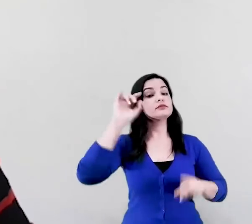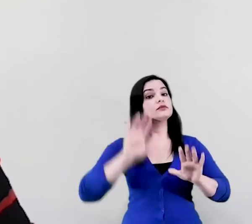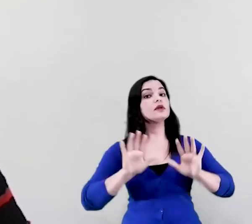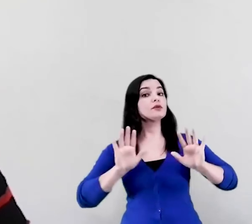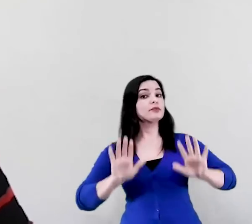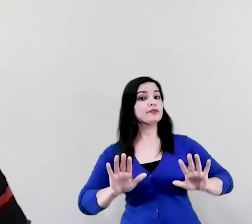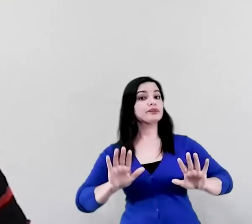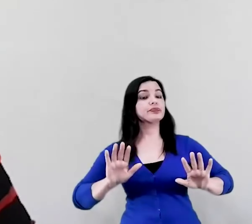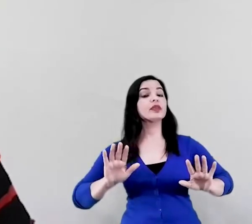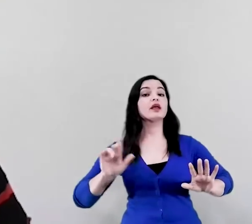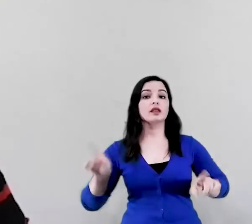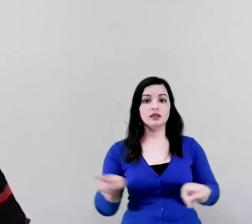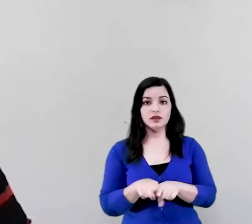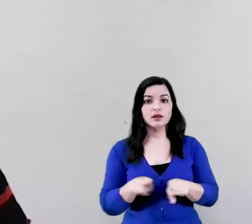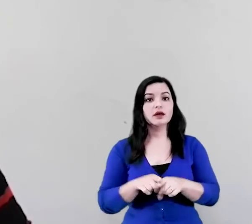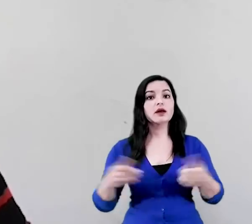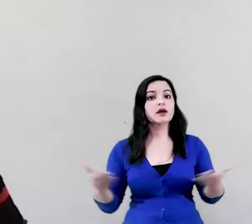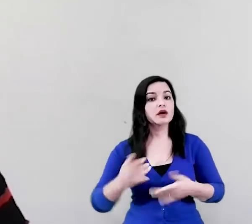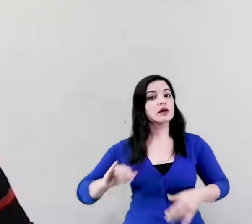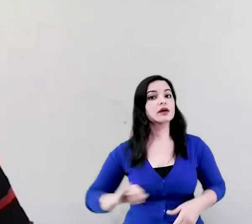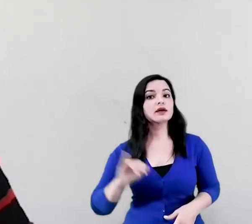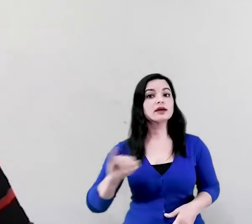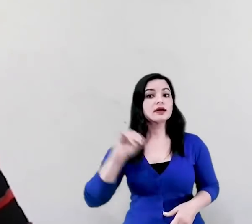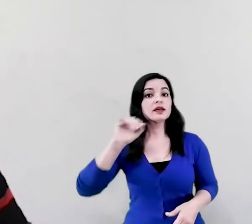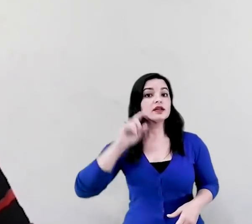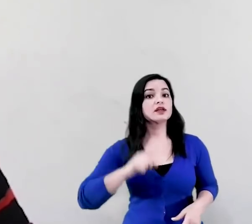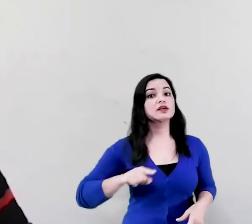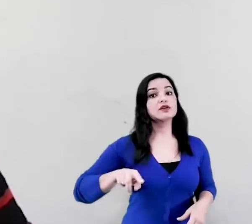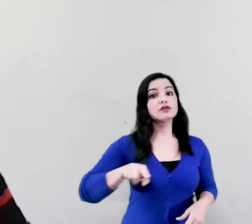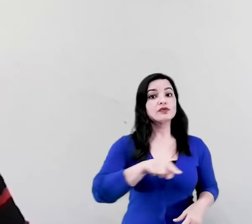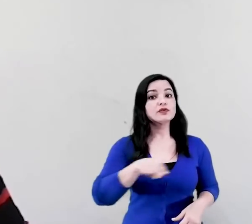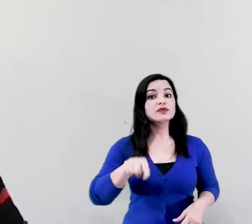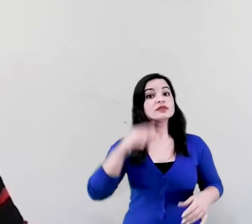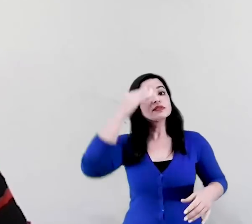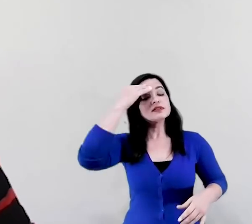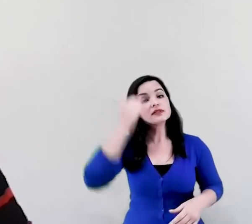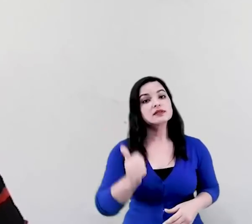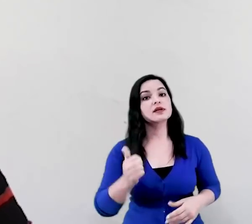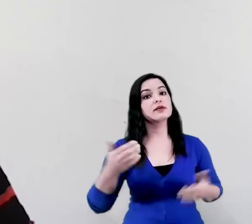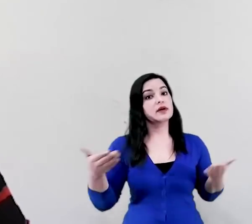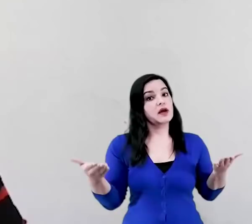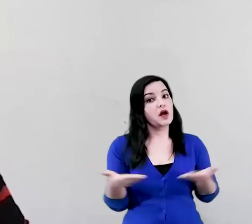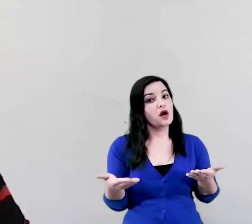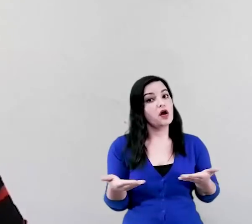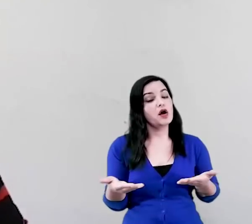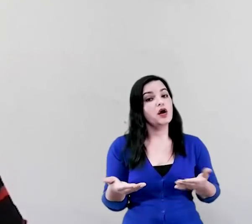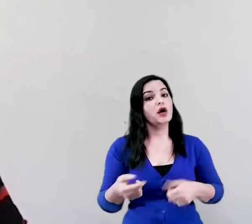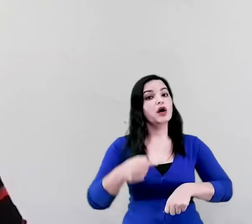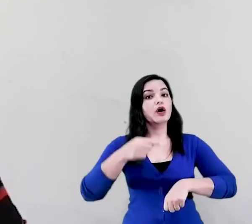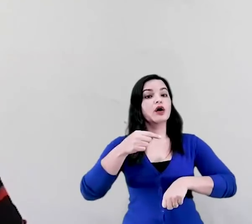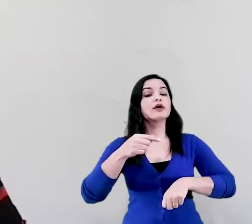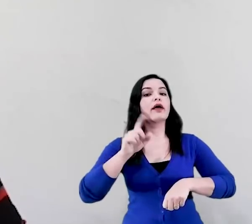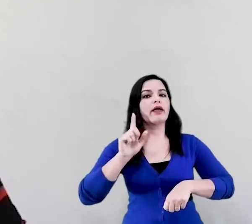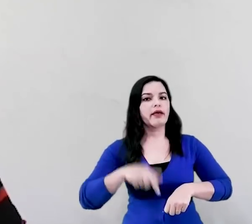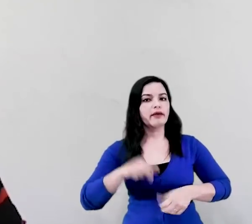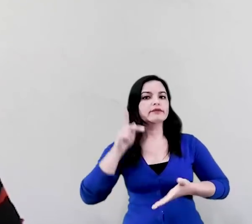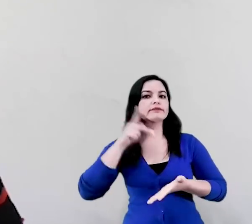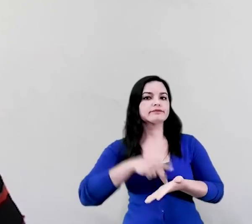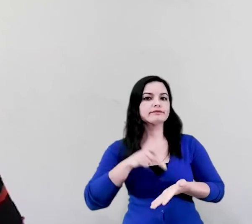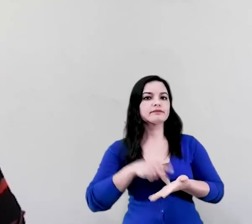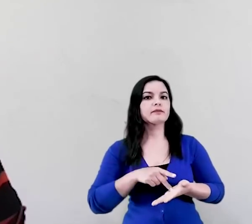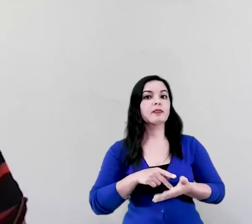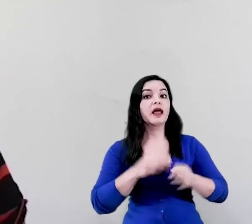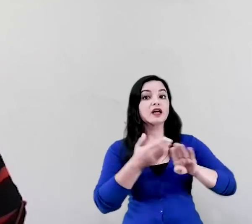Mas é importante também que vocês saibam neste momento que essas condições interferem sim.